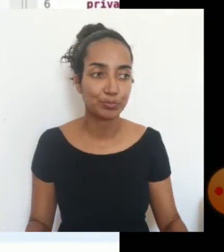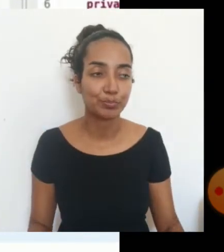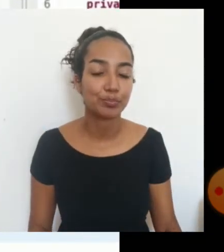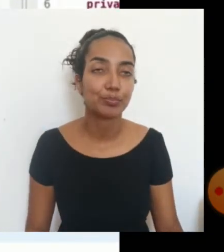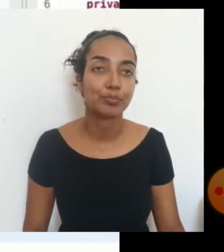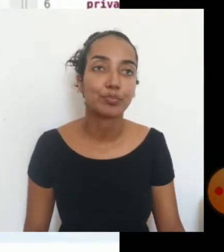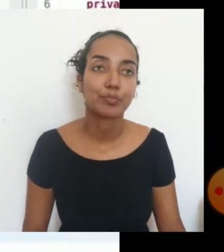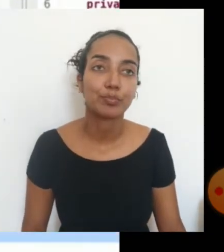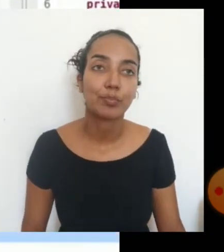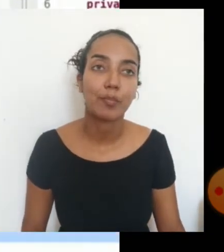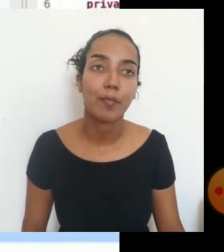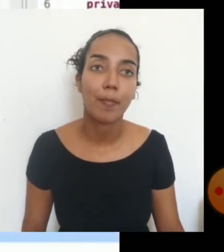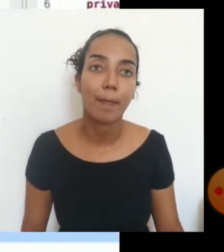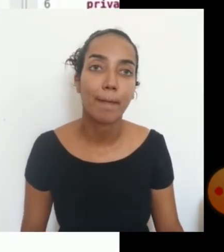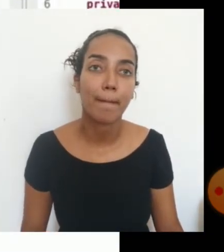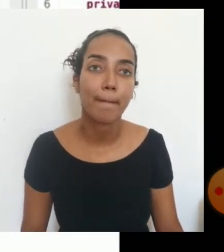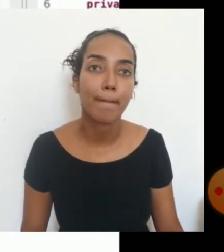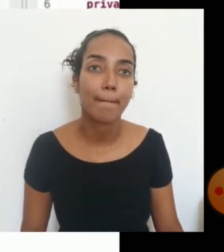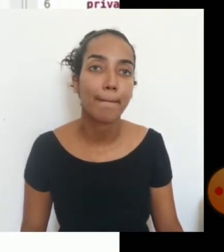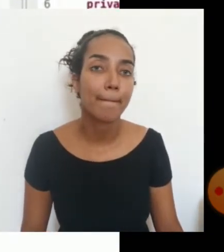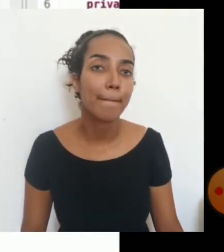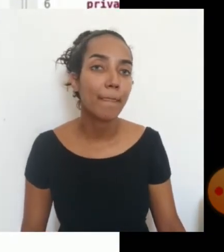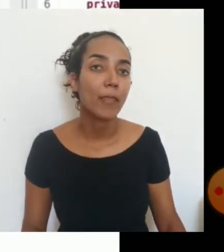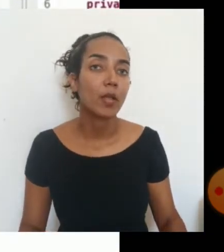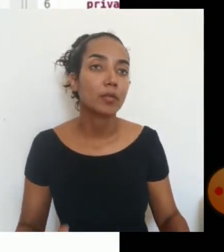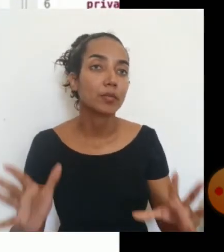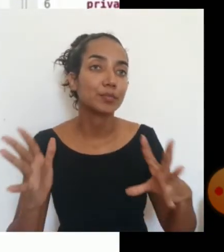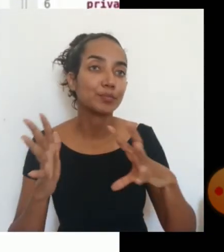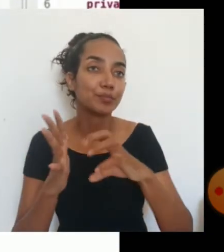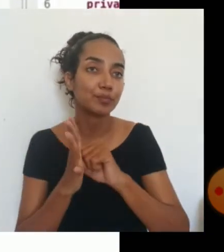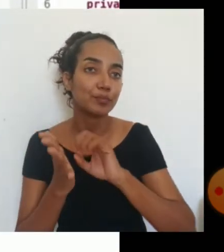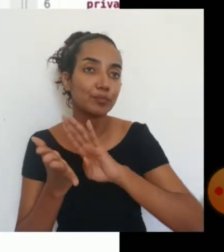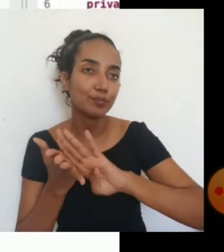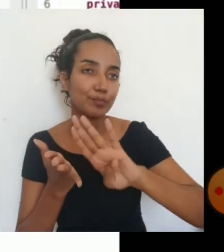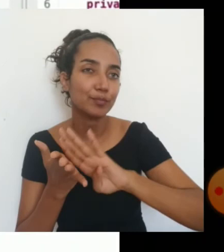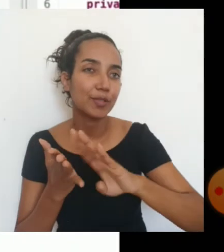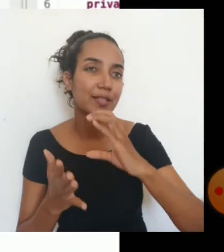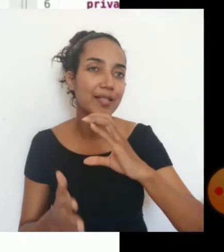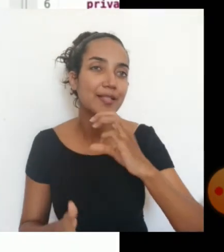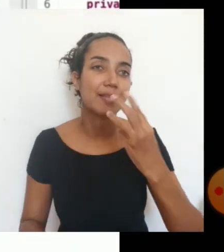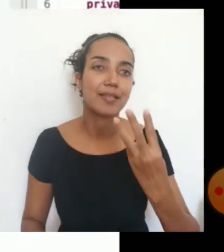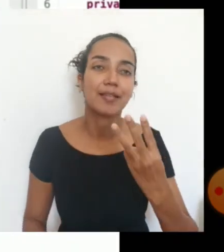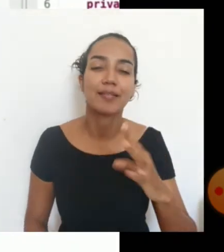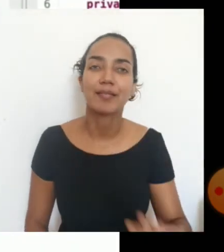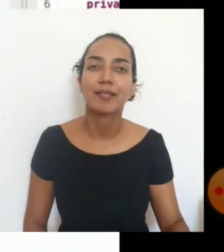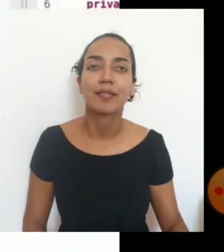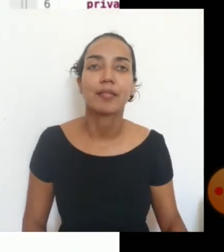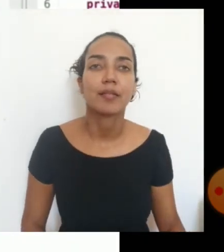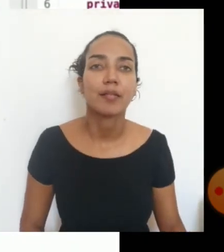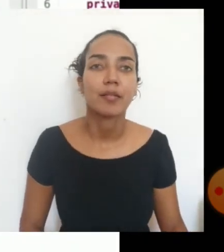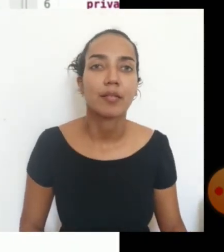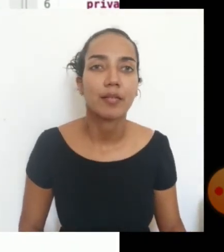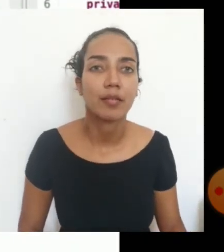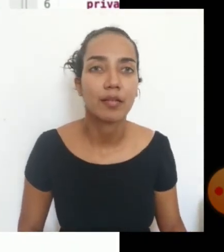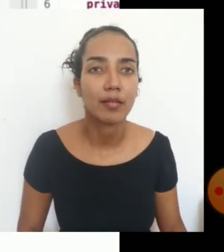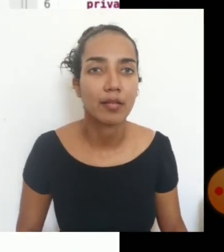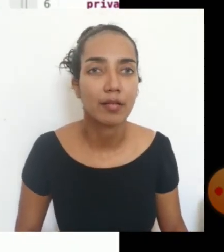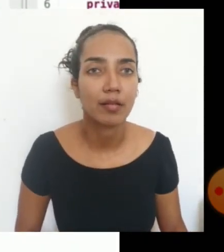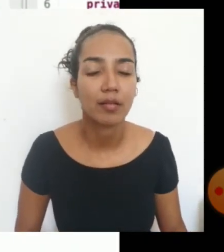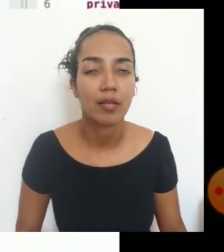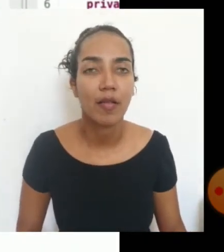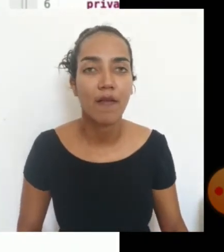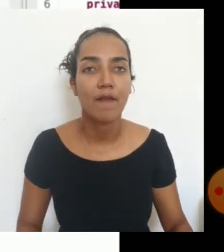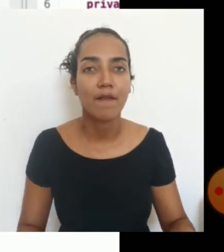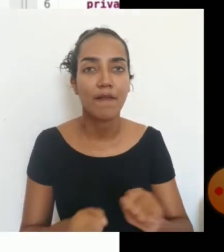chamar o método setTitular. Apenas fazendo isso aqui, C3, essa conta C3, o número é 789,